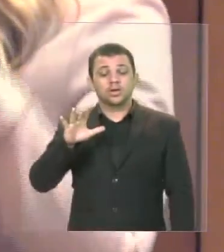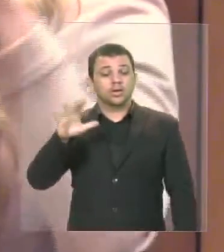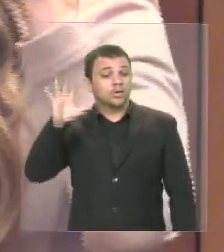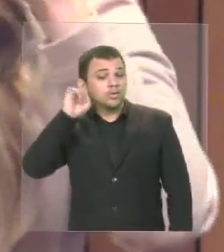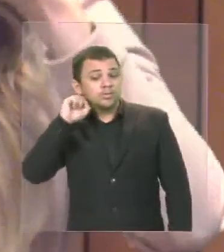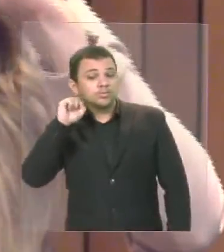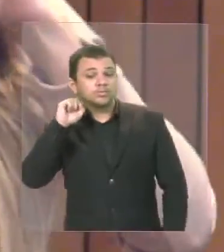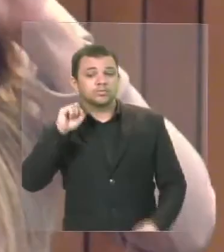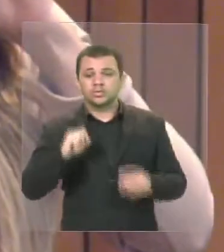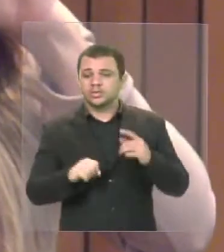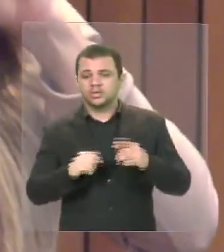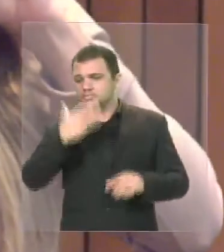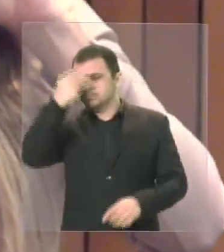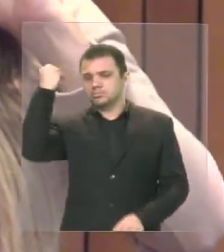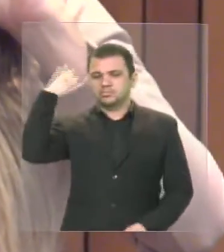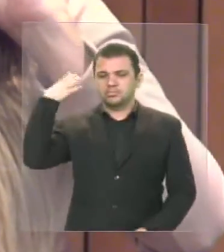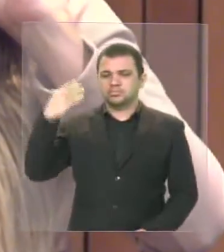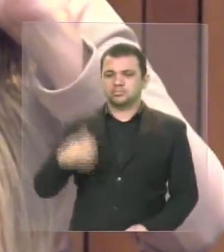aqui e sair aqui.